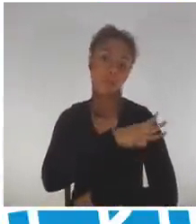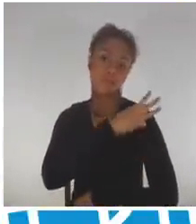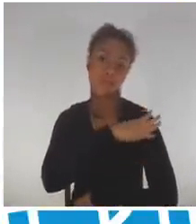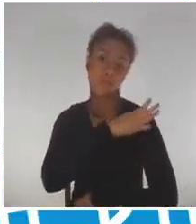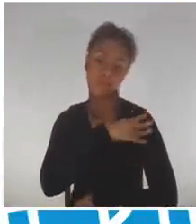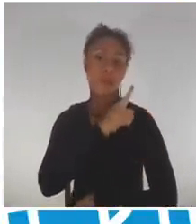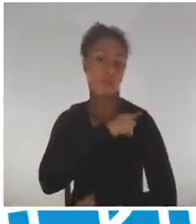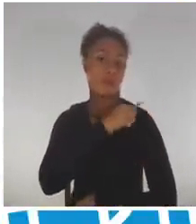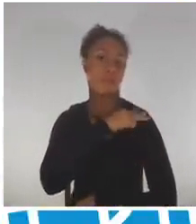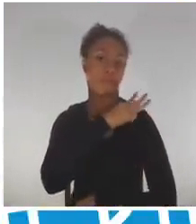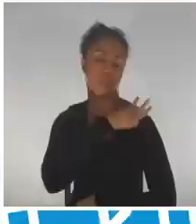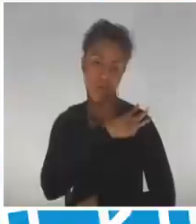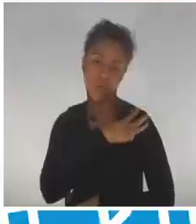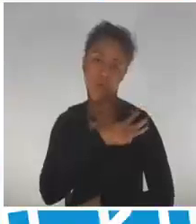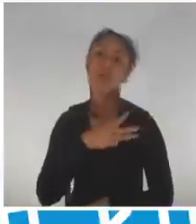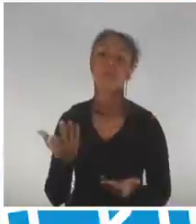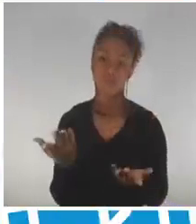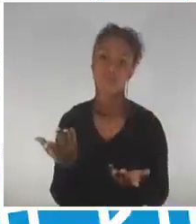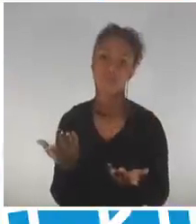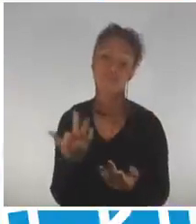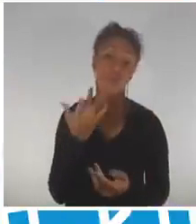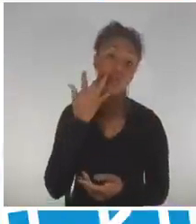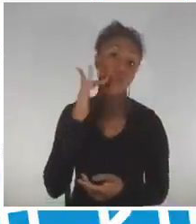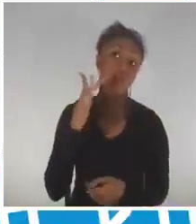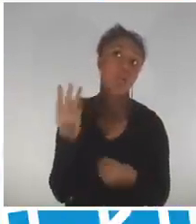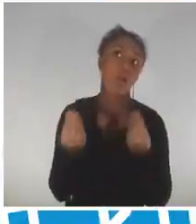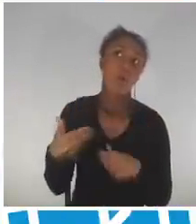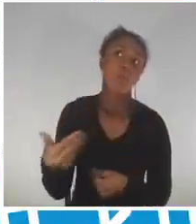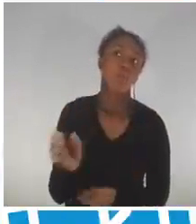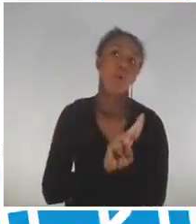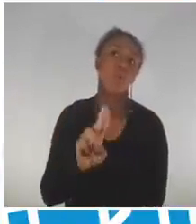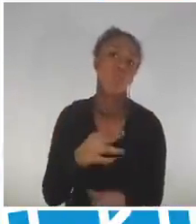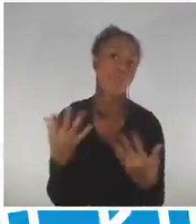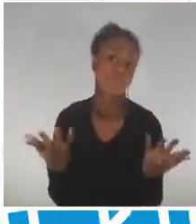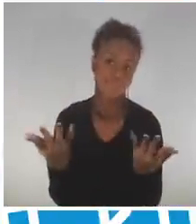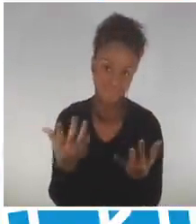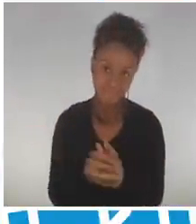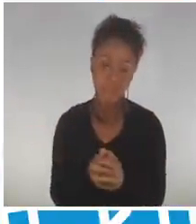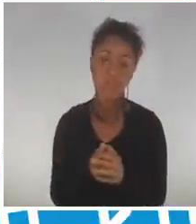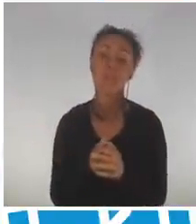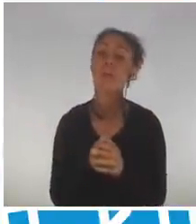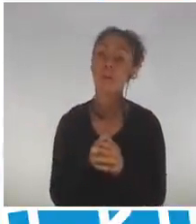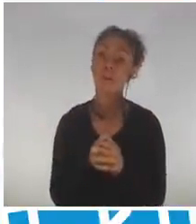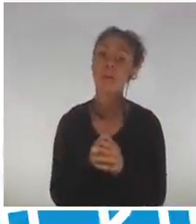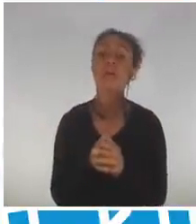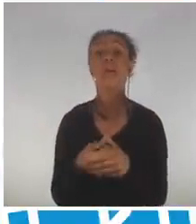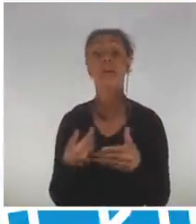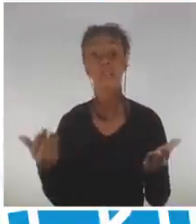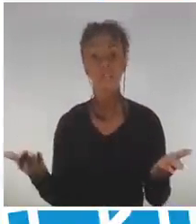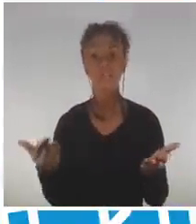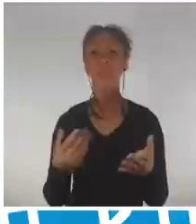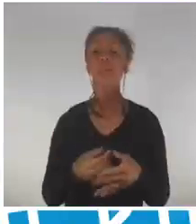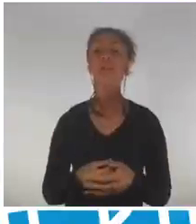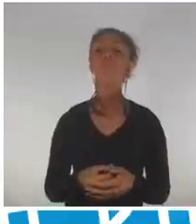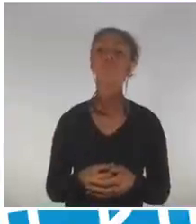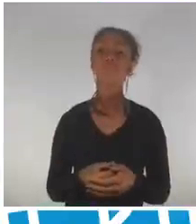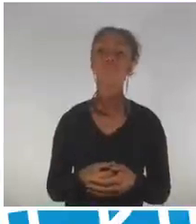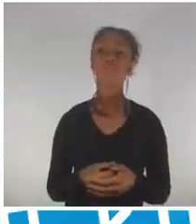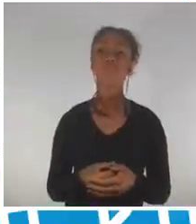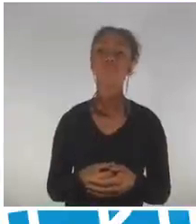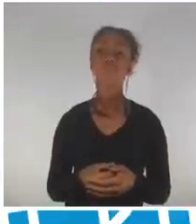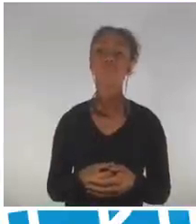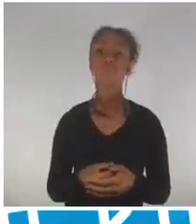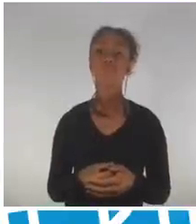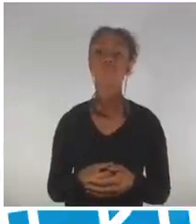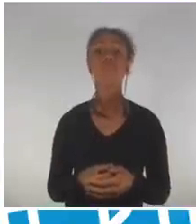bem, não sei bem como seria denominado isso. Bom, aí pretende-se, né, fazer